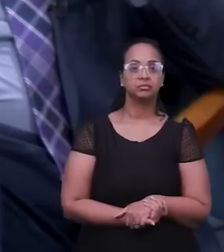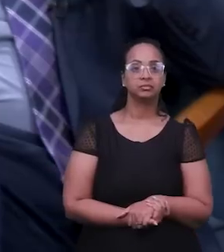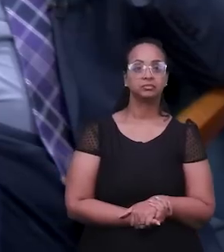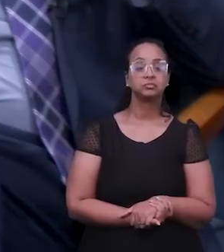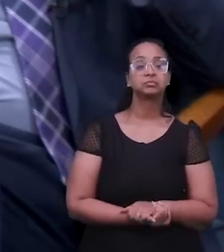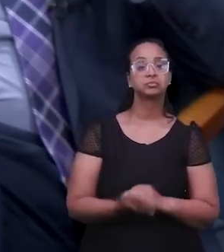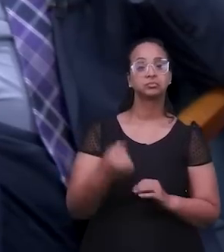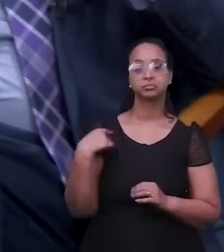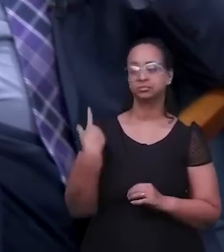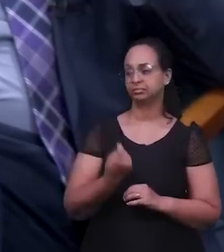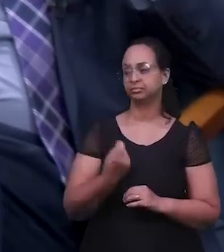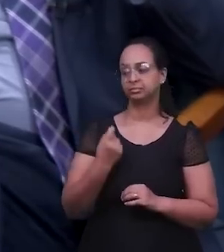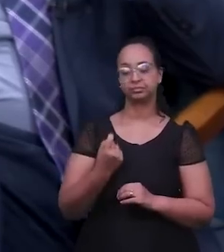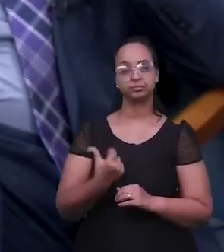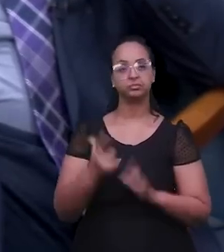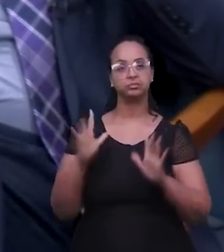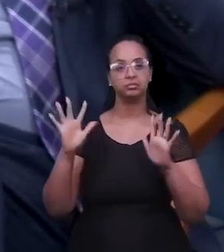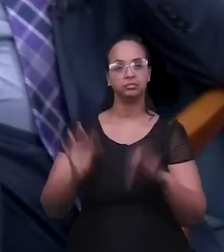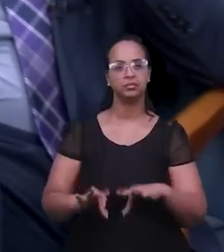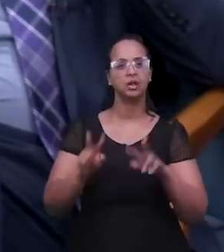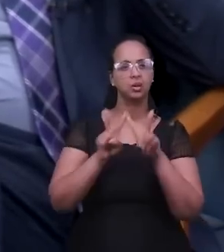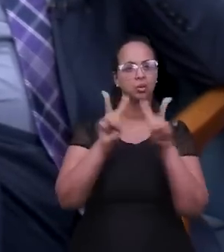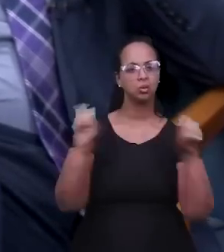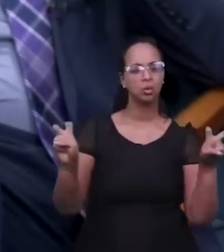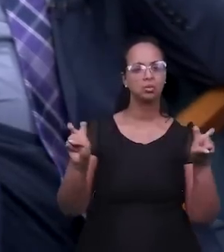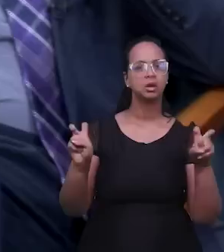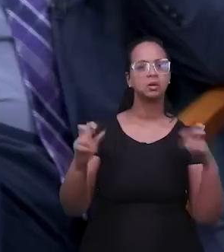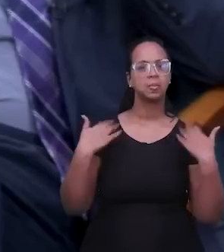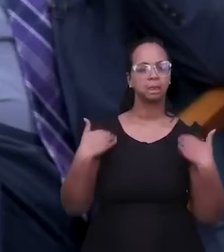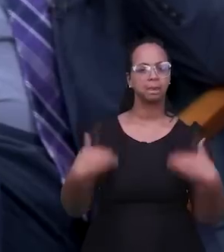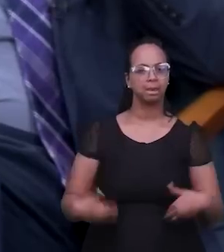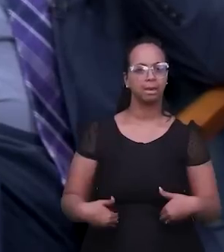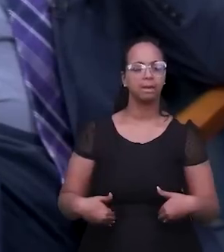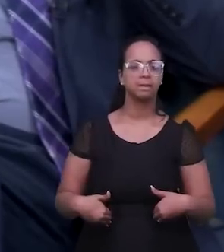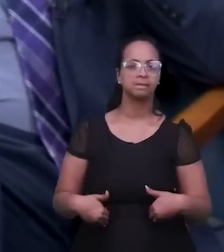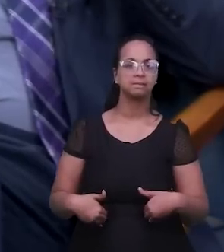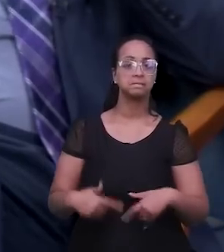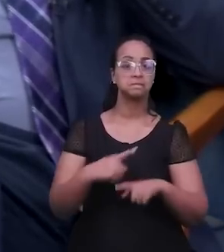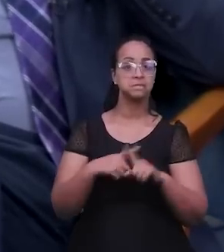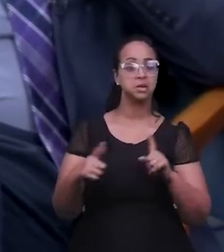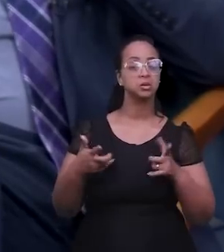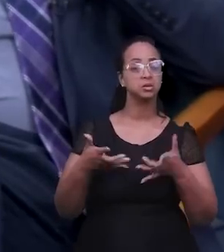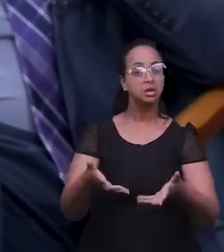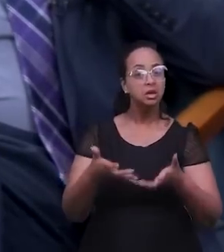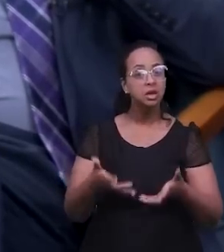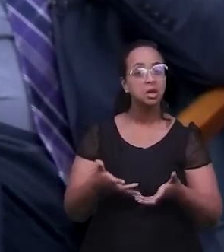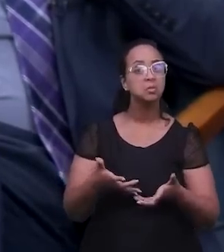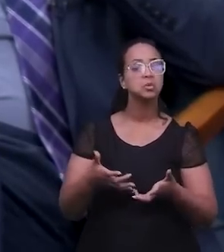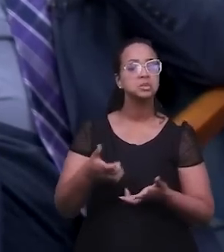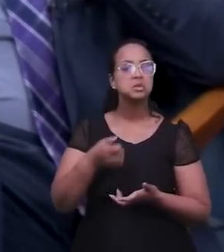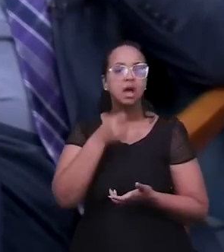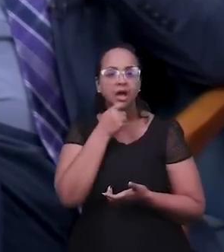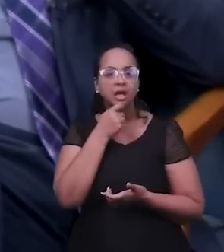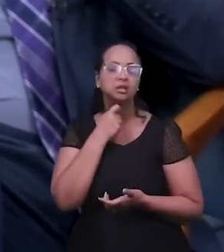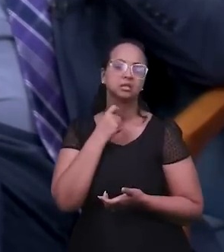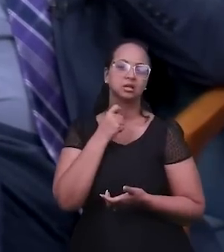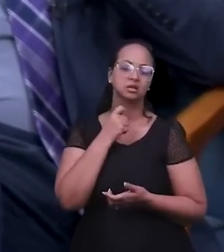estamos terminando aqui esse aspecto de corpo, mas nós gostaríamos